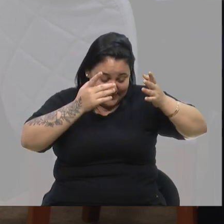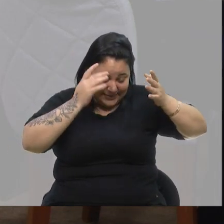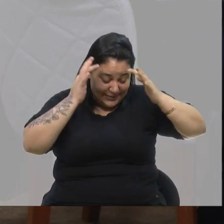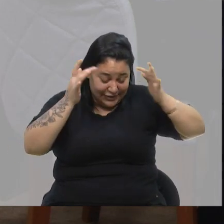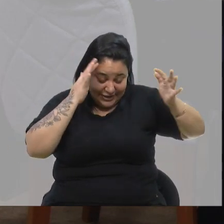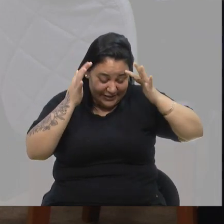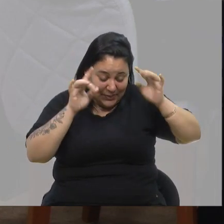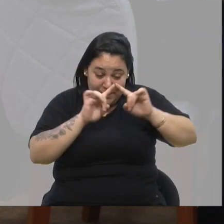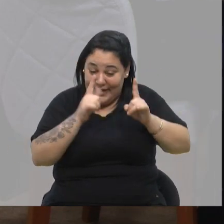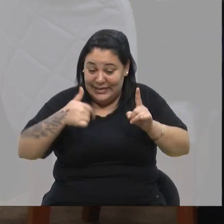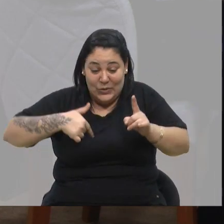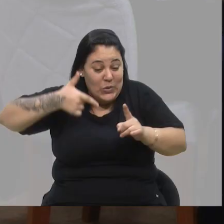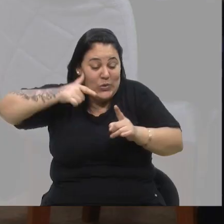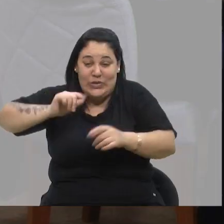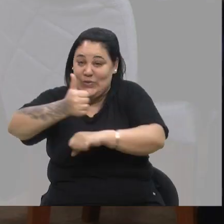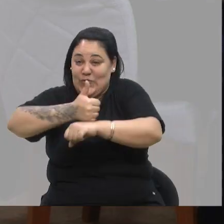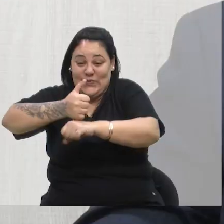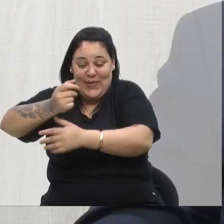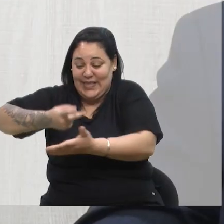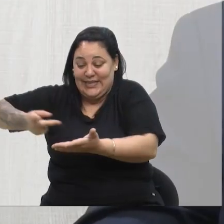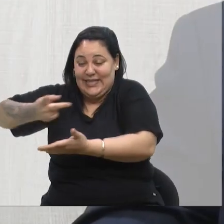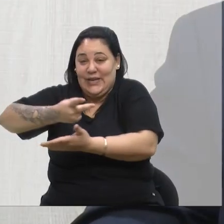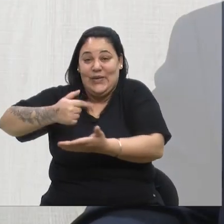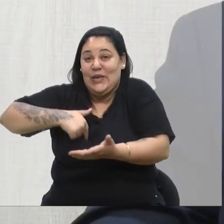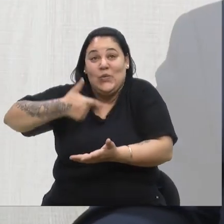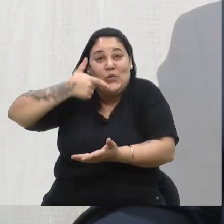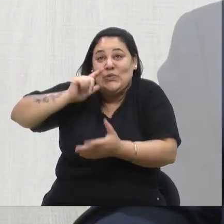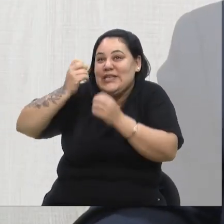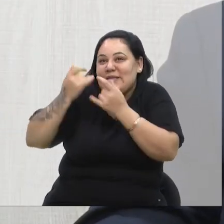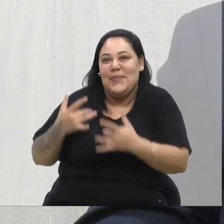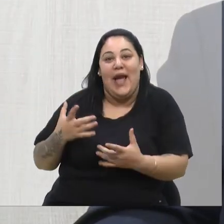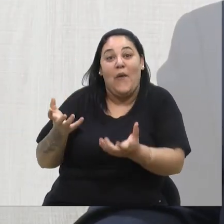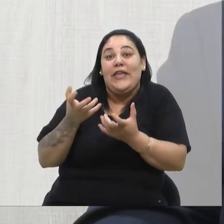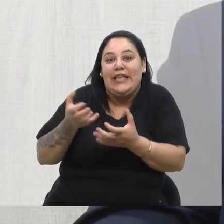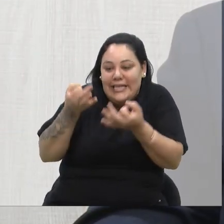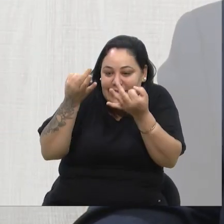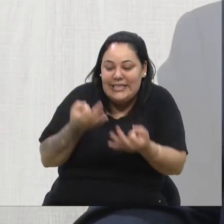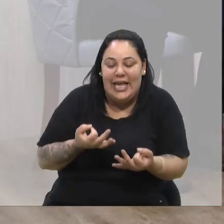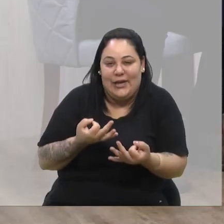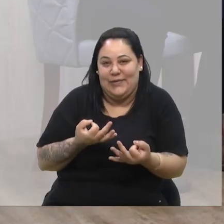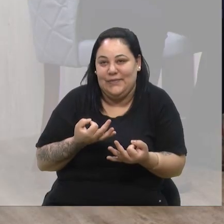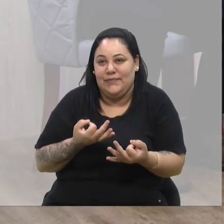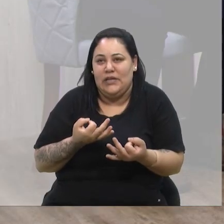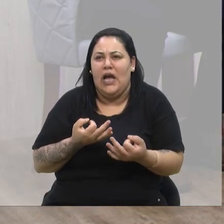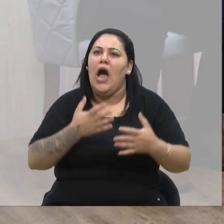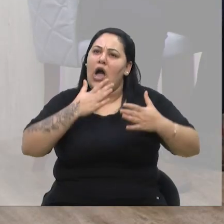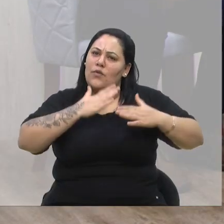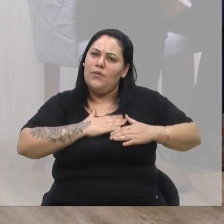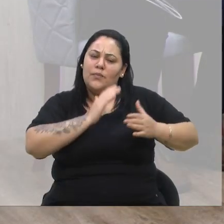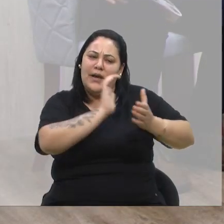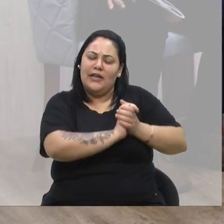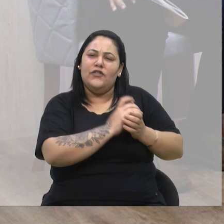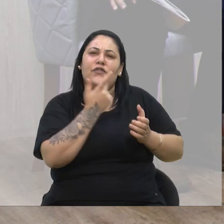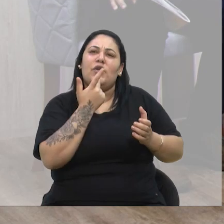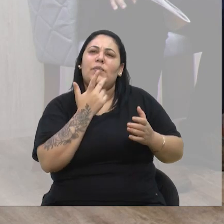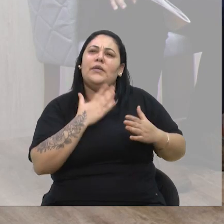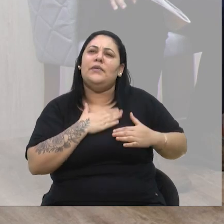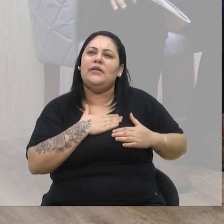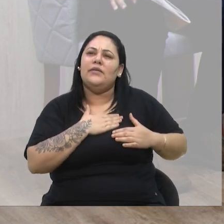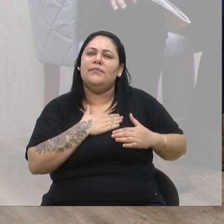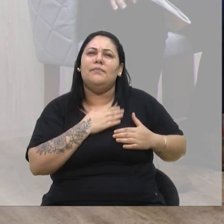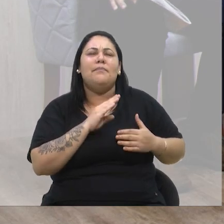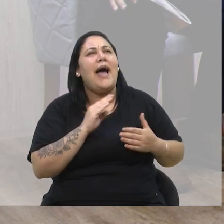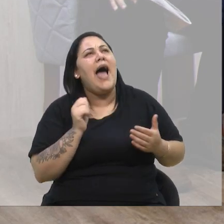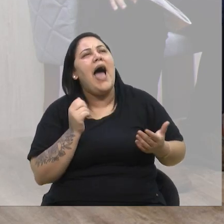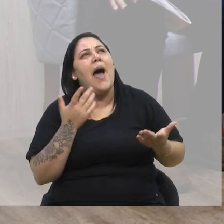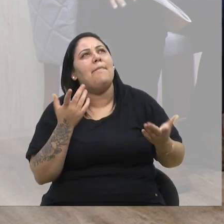sou ilustradora, eu não conseguia traduzir exatamente. E aí, o meu marido que comentou,